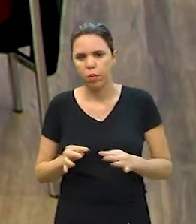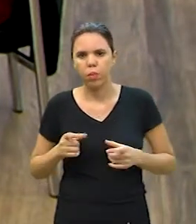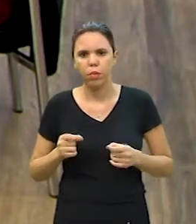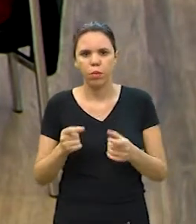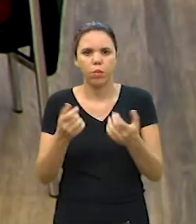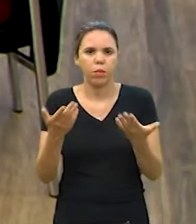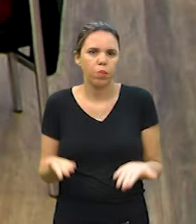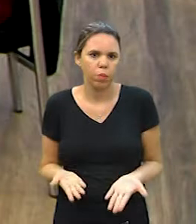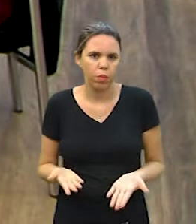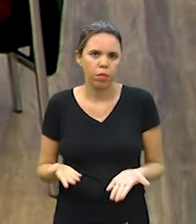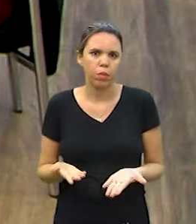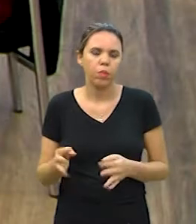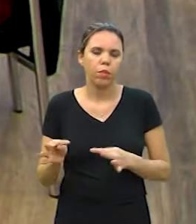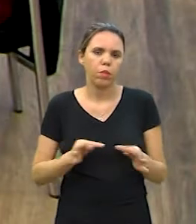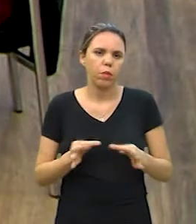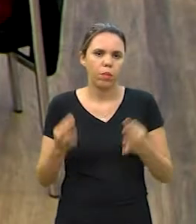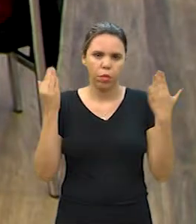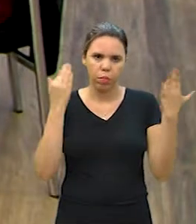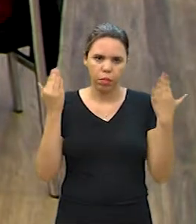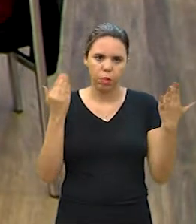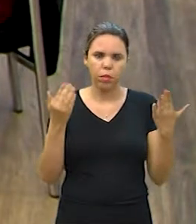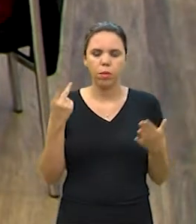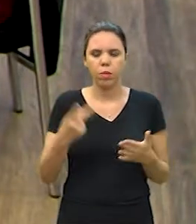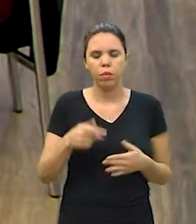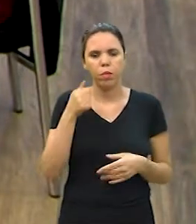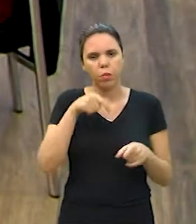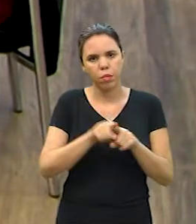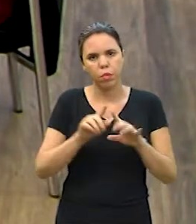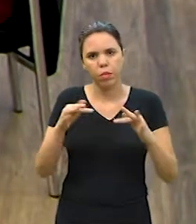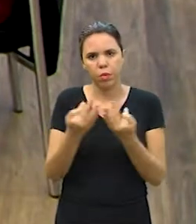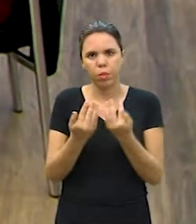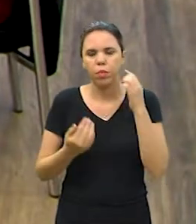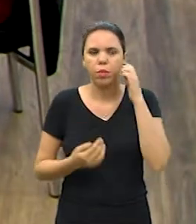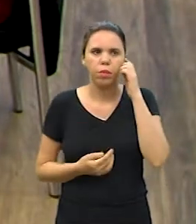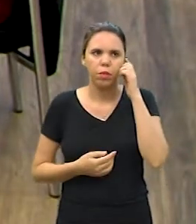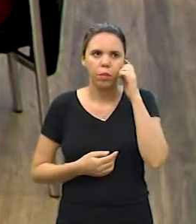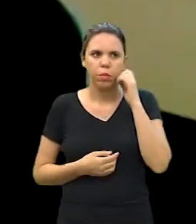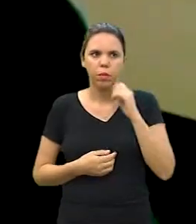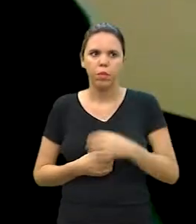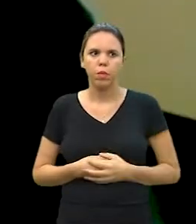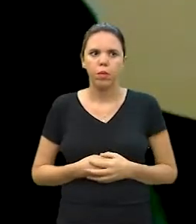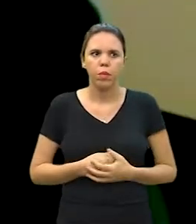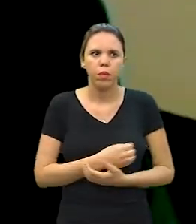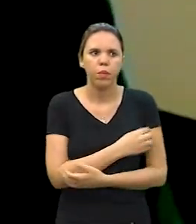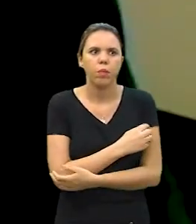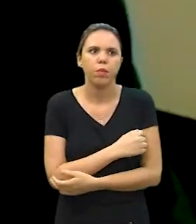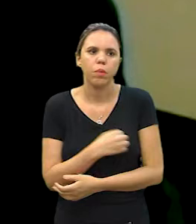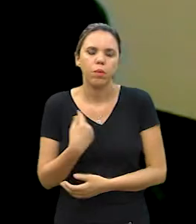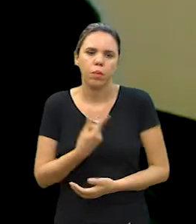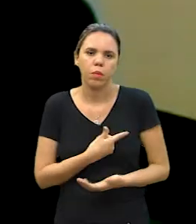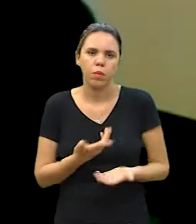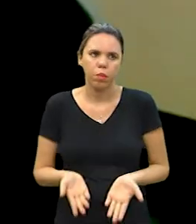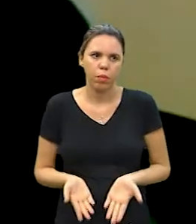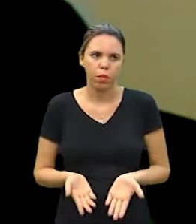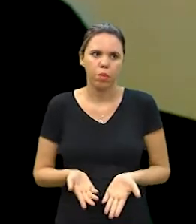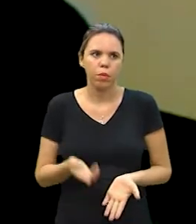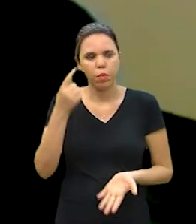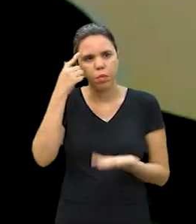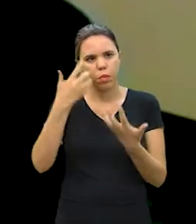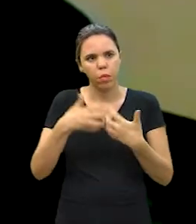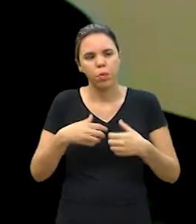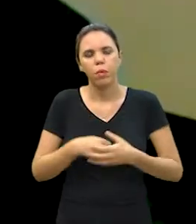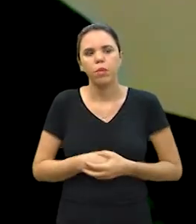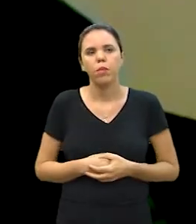tratamento de câncer e esse tratamento psicológico para ela e também para os familiares. A gente tem